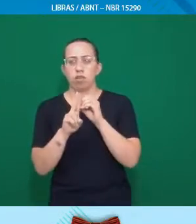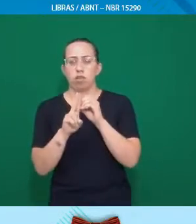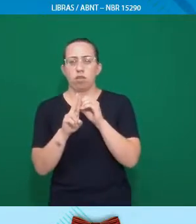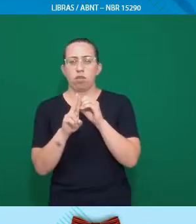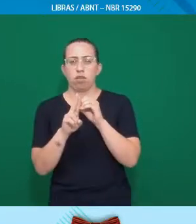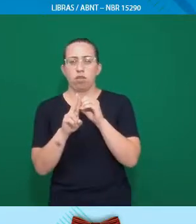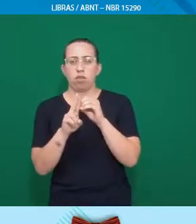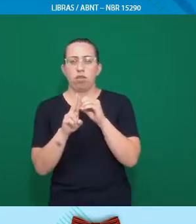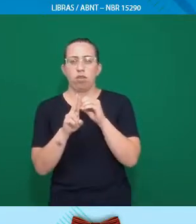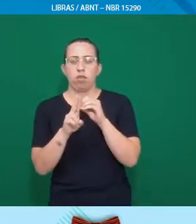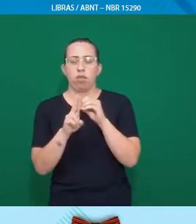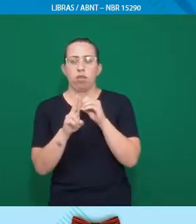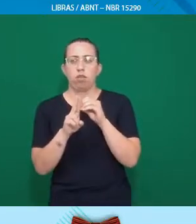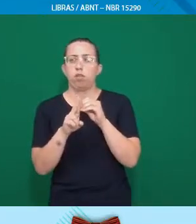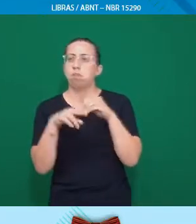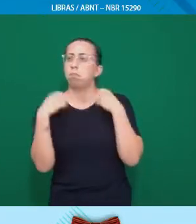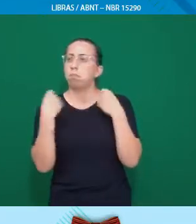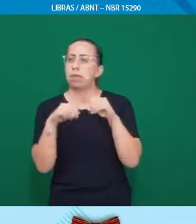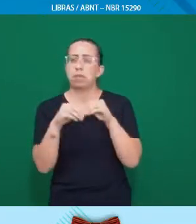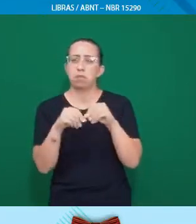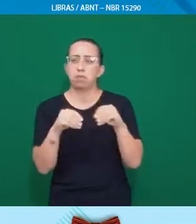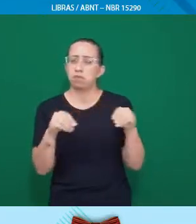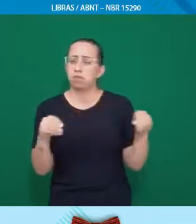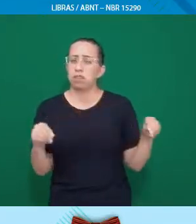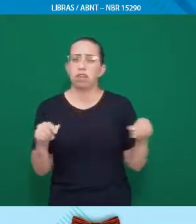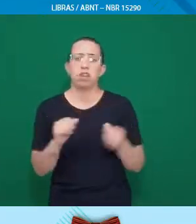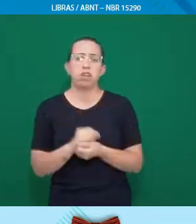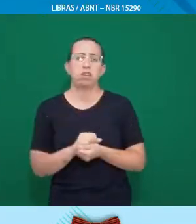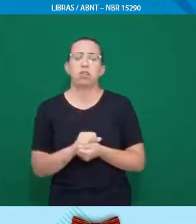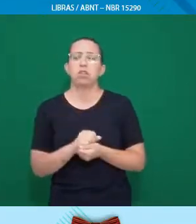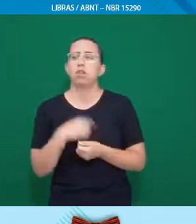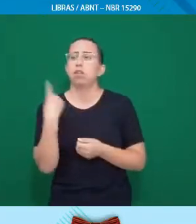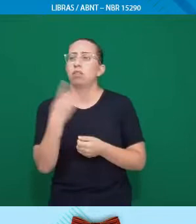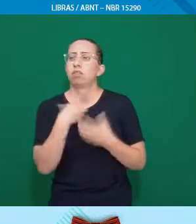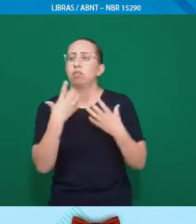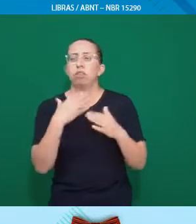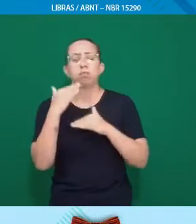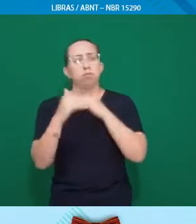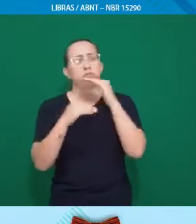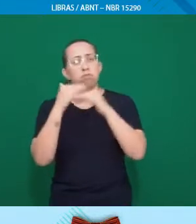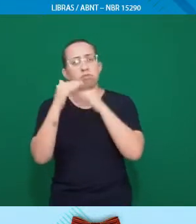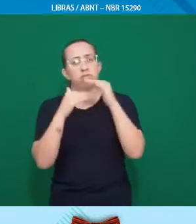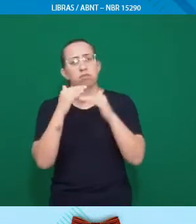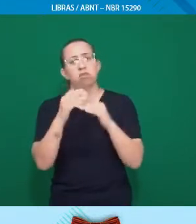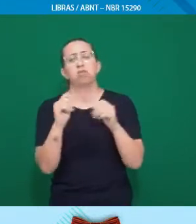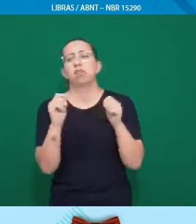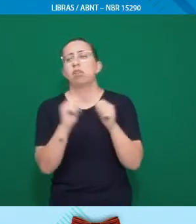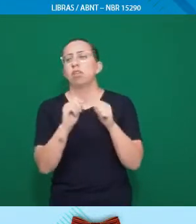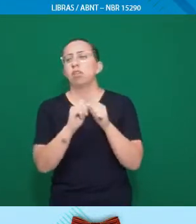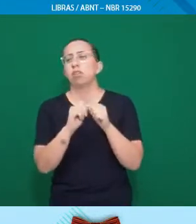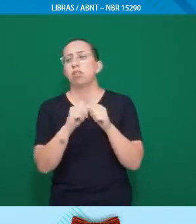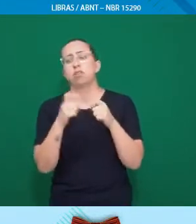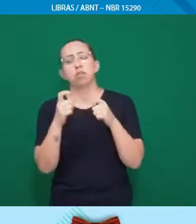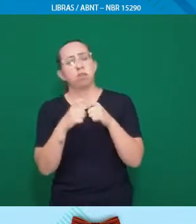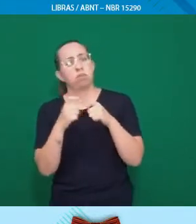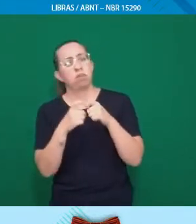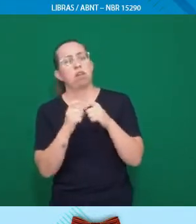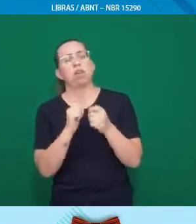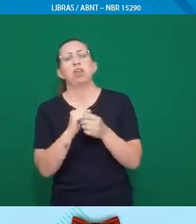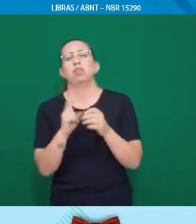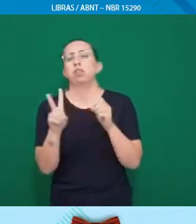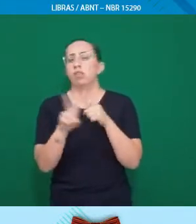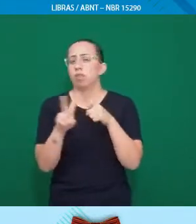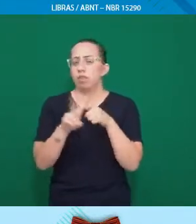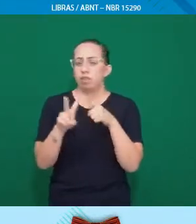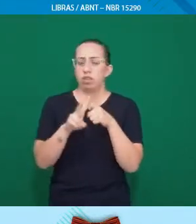ficamos Campos Novos nós precisamos terreno nós queremos devolver fazer uma grande veterinária um